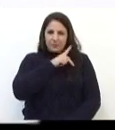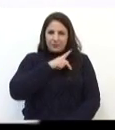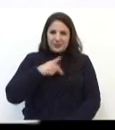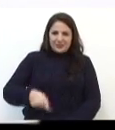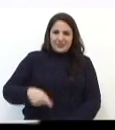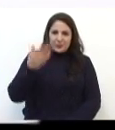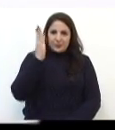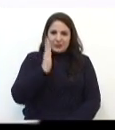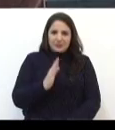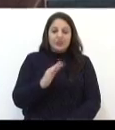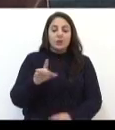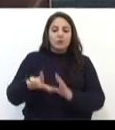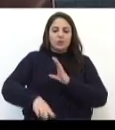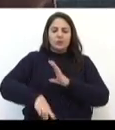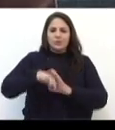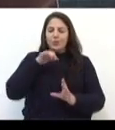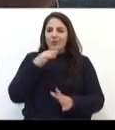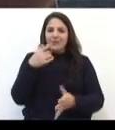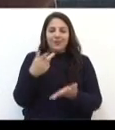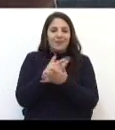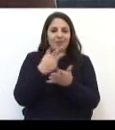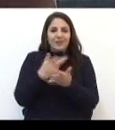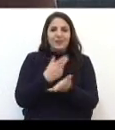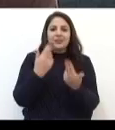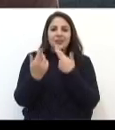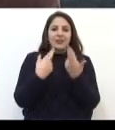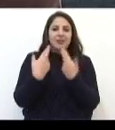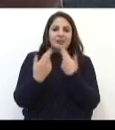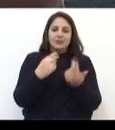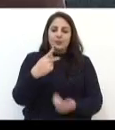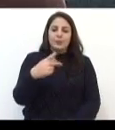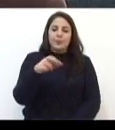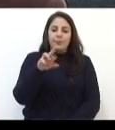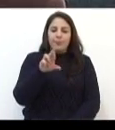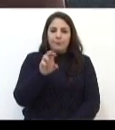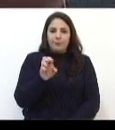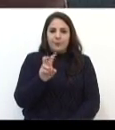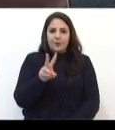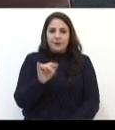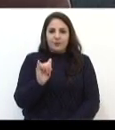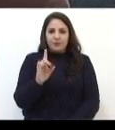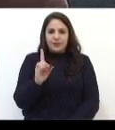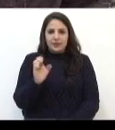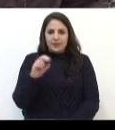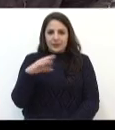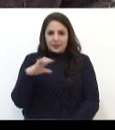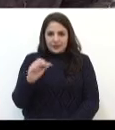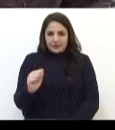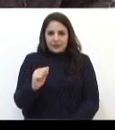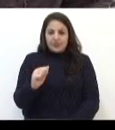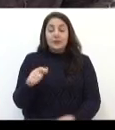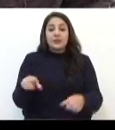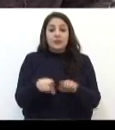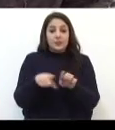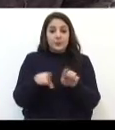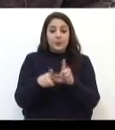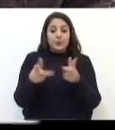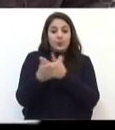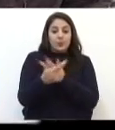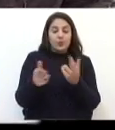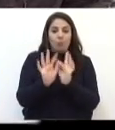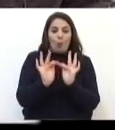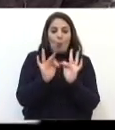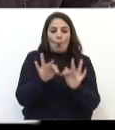tomando decisões equivocadas em relação à previdência social, rural e urbana. Uma das medidas foi